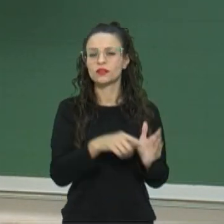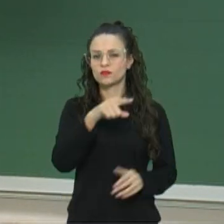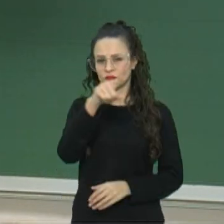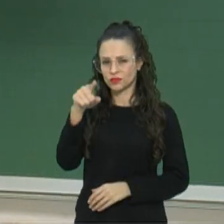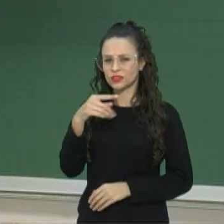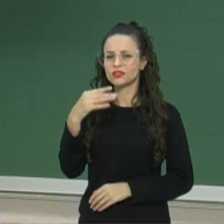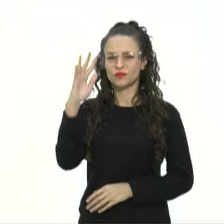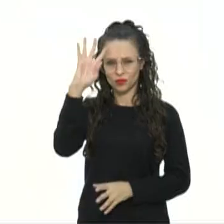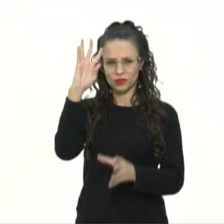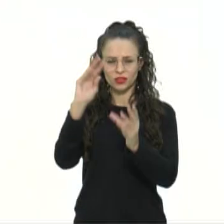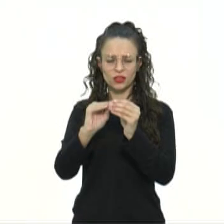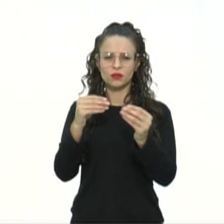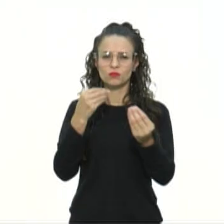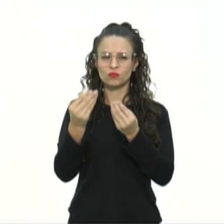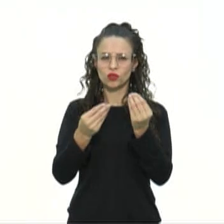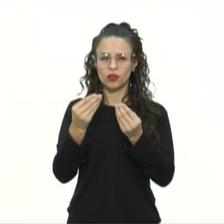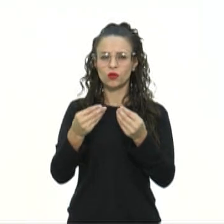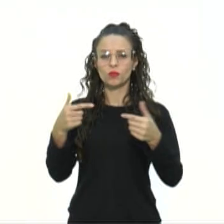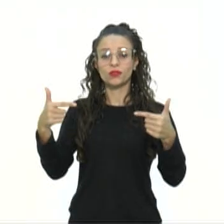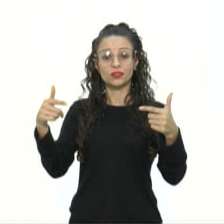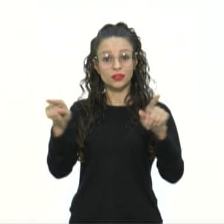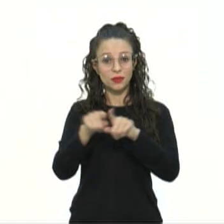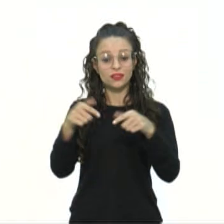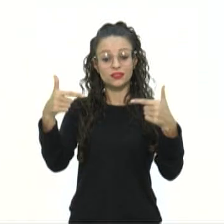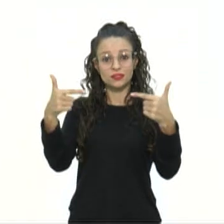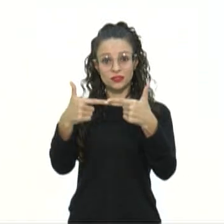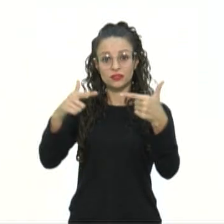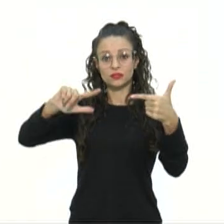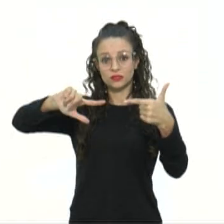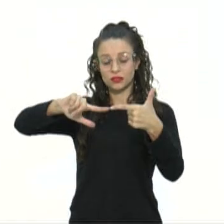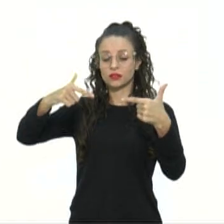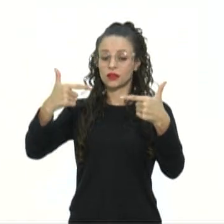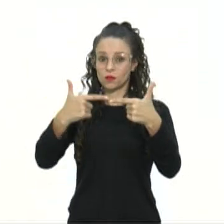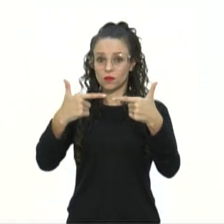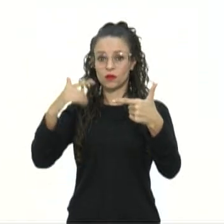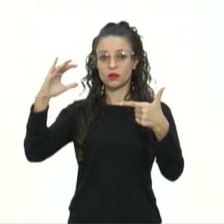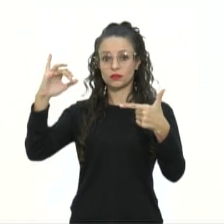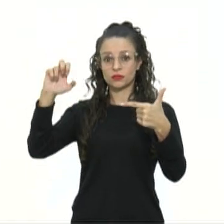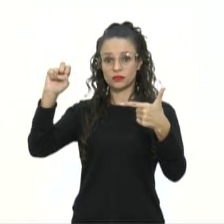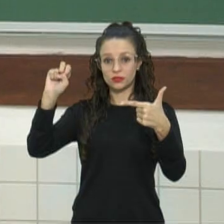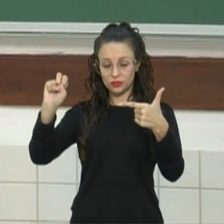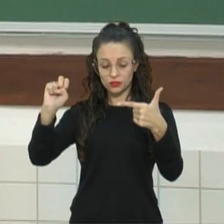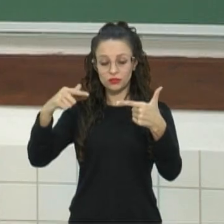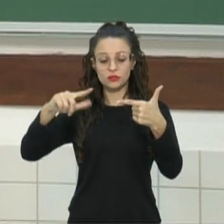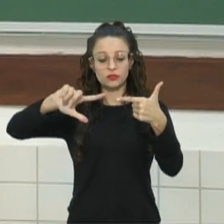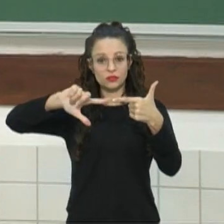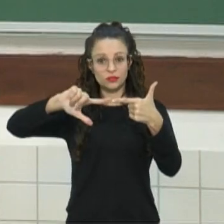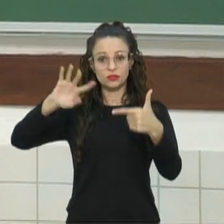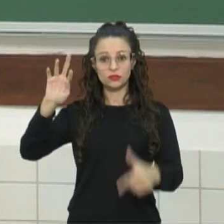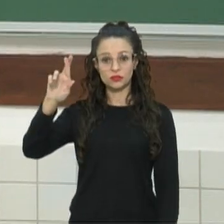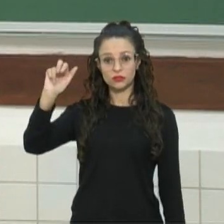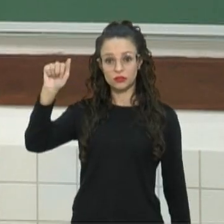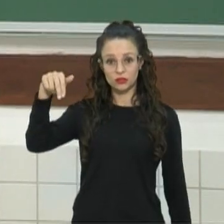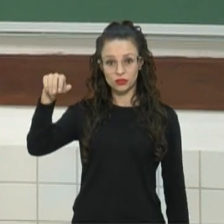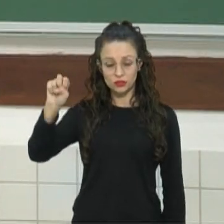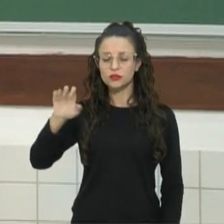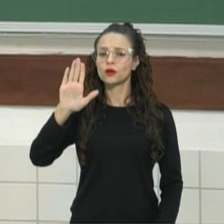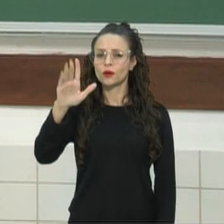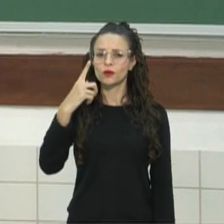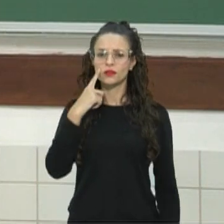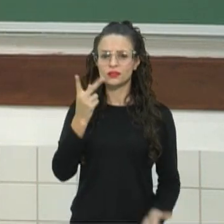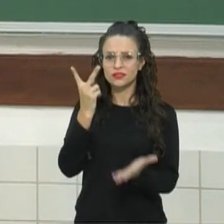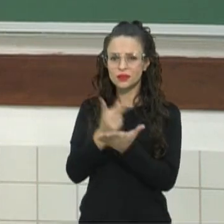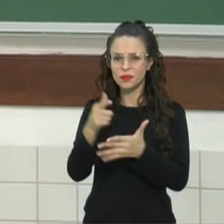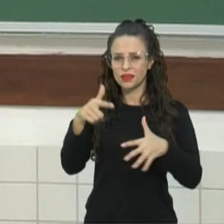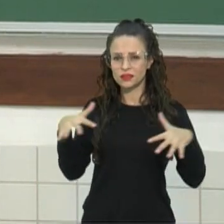quê, como cis-trans. Sempre, gente, ó, muito sério, hein? Sempre. Essa isomeria, ela